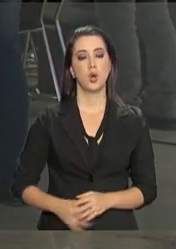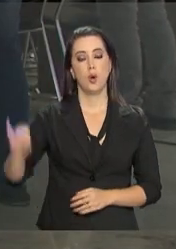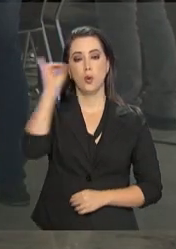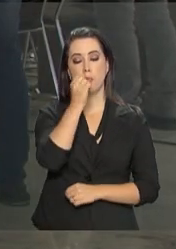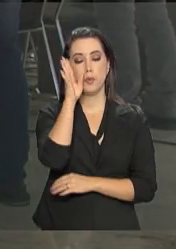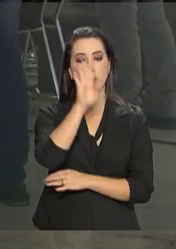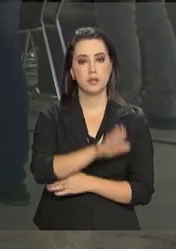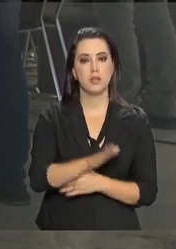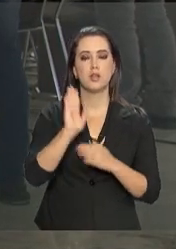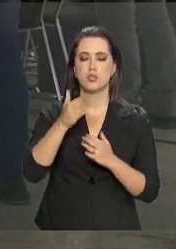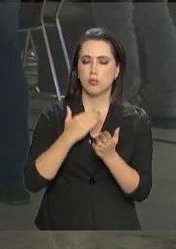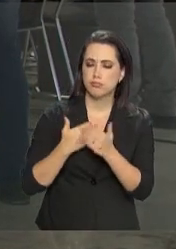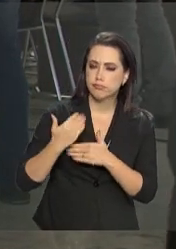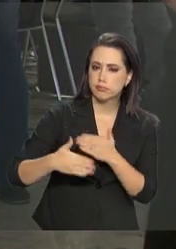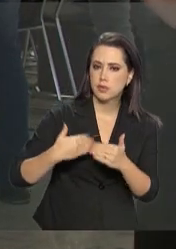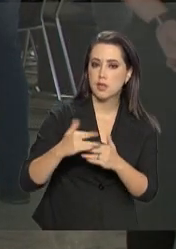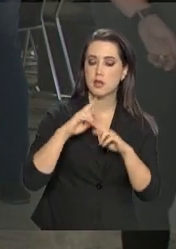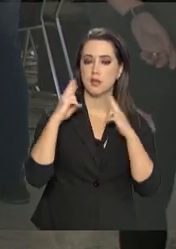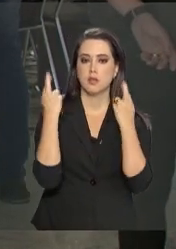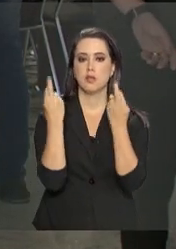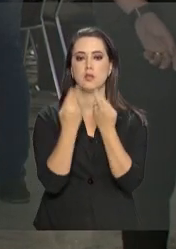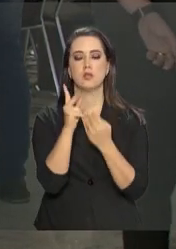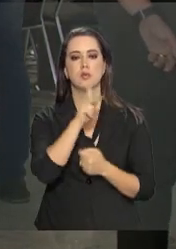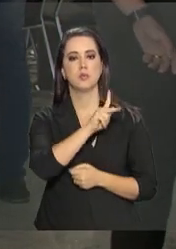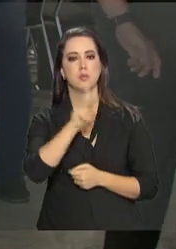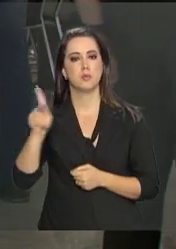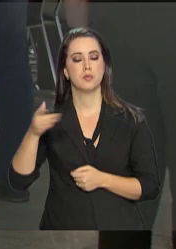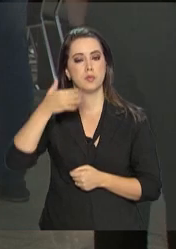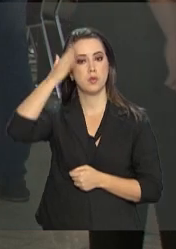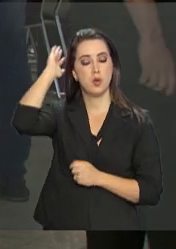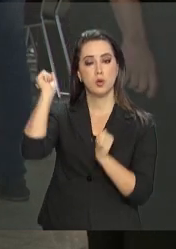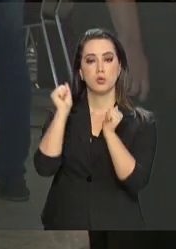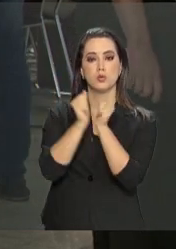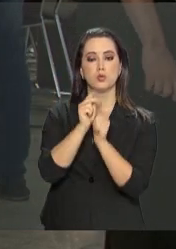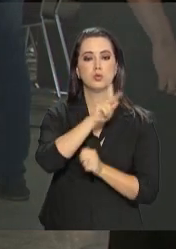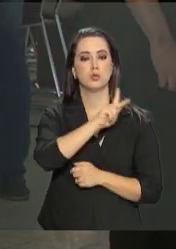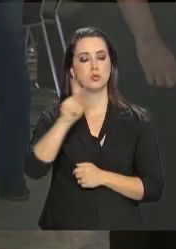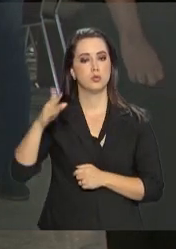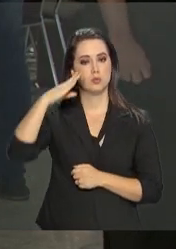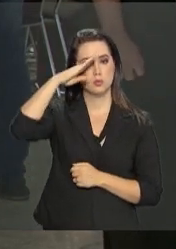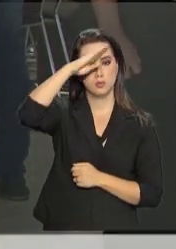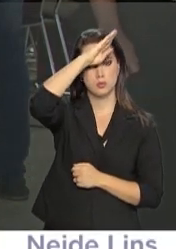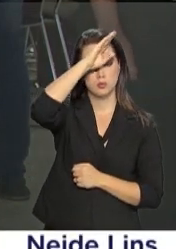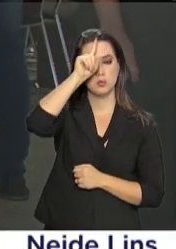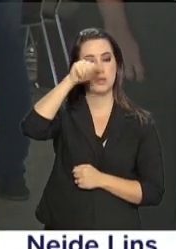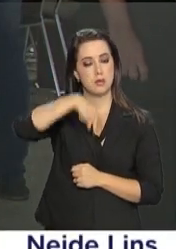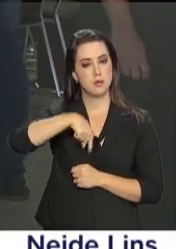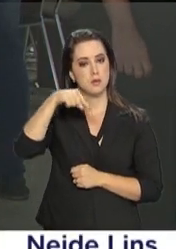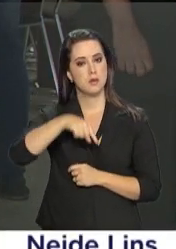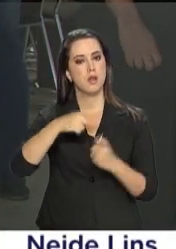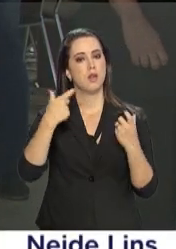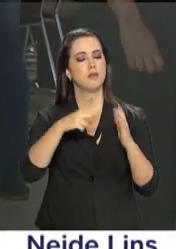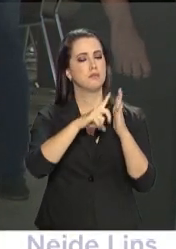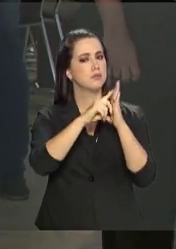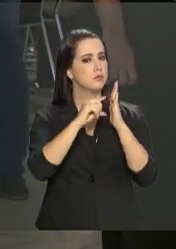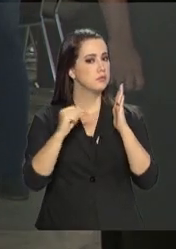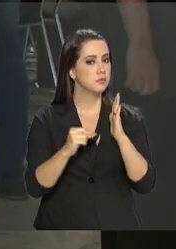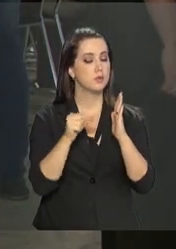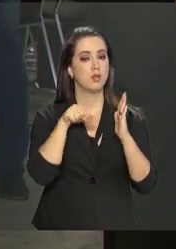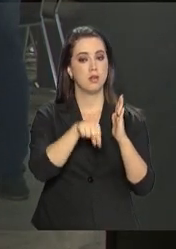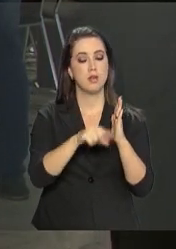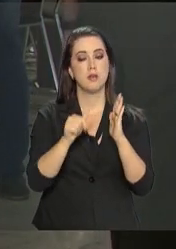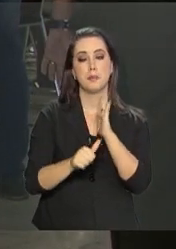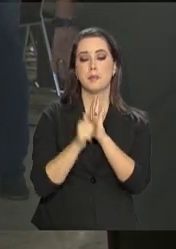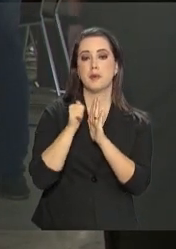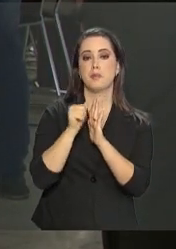Olá, boa tarde. Já está em andamento a reunião do presidente Michel Temer com o presidente eleito Jair Bolsonaro aqui no Palácio do Planalto. Essa